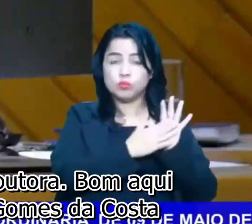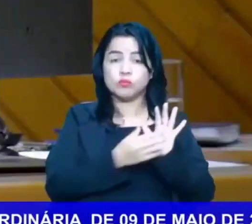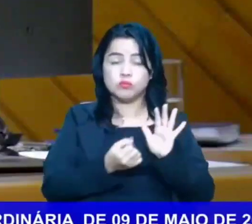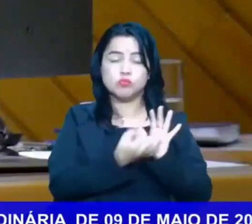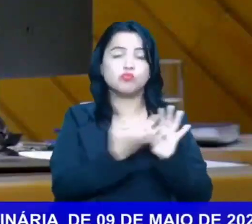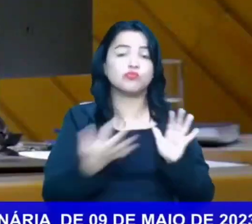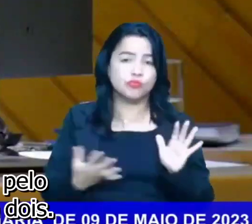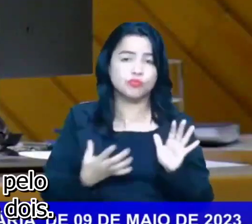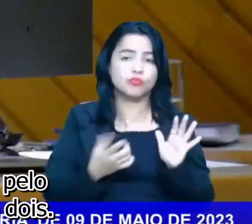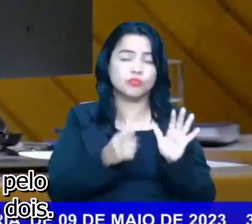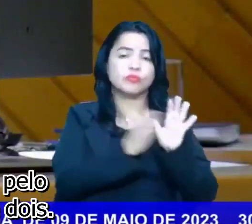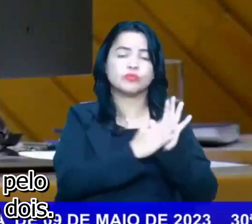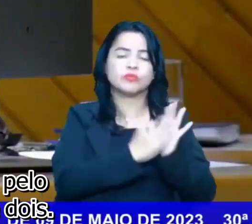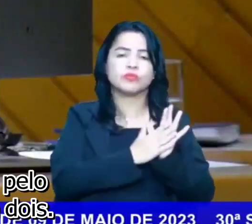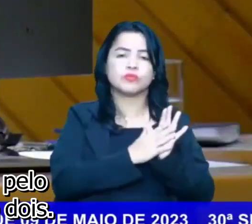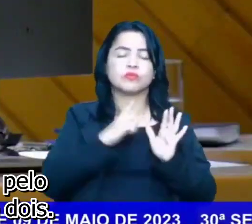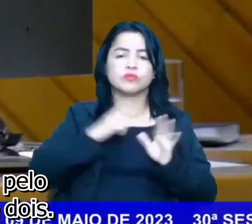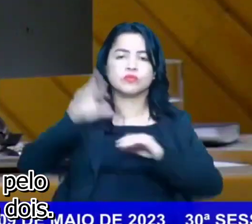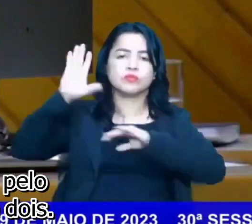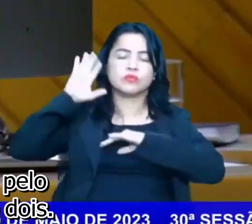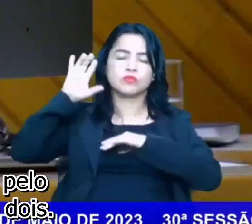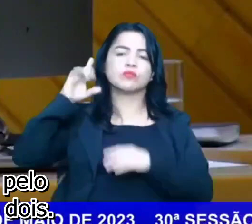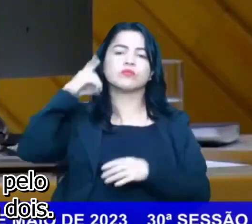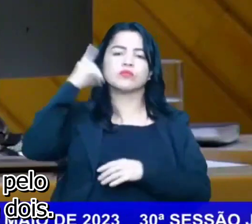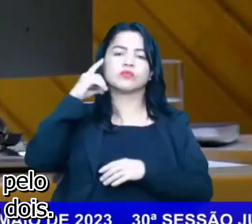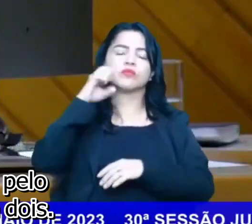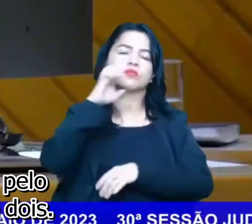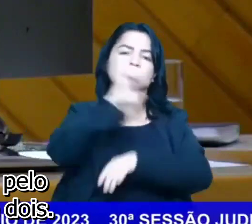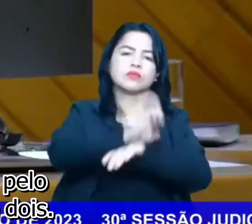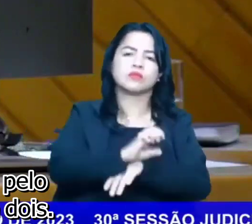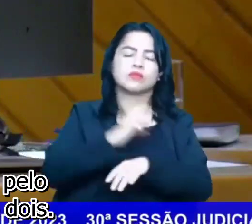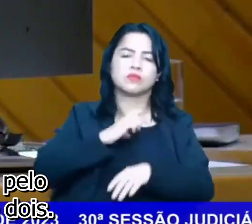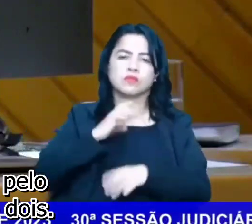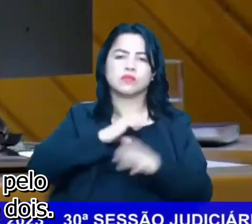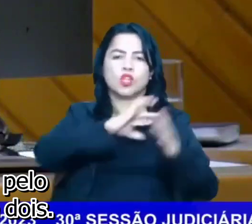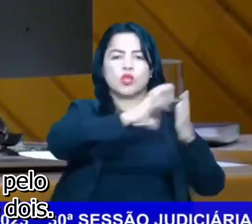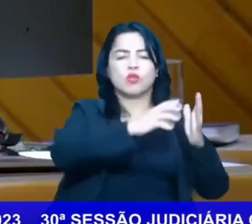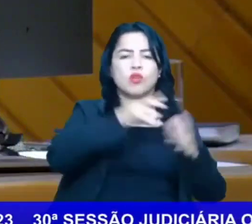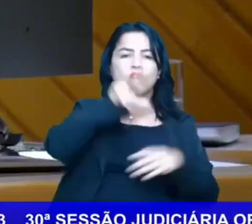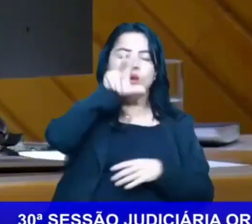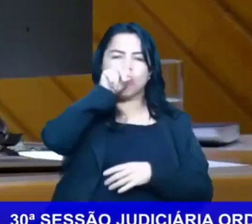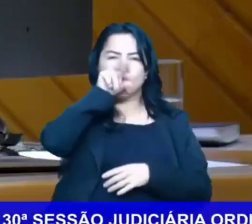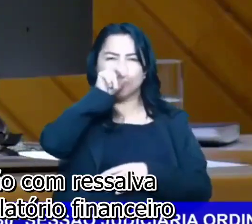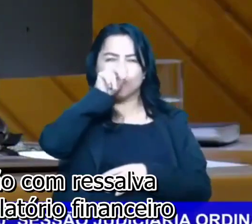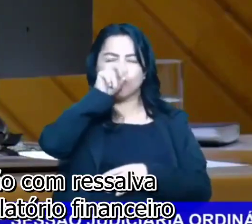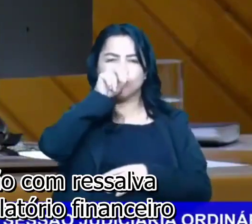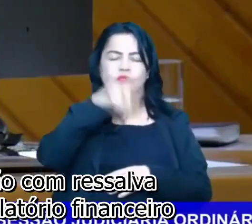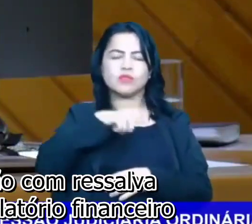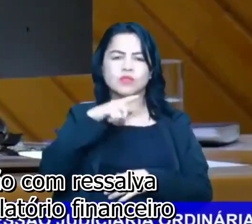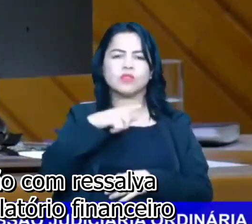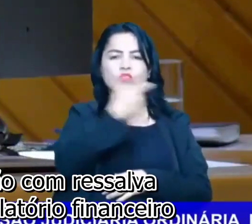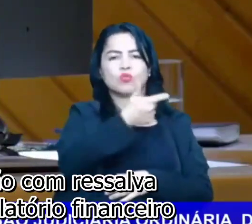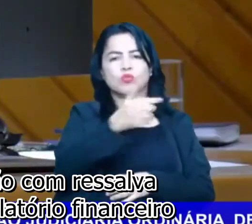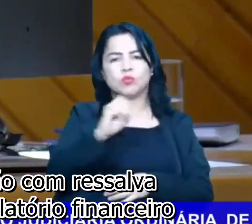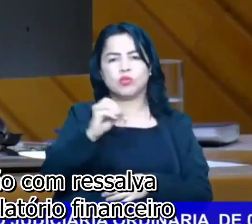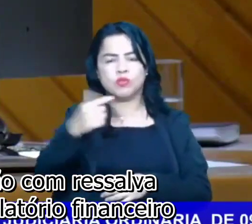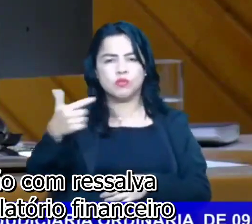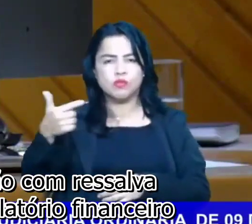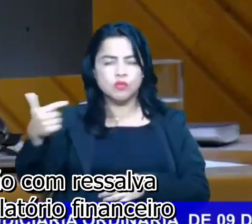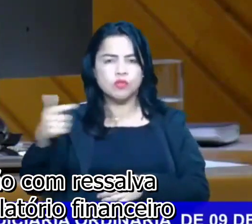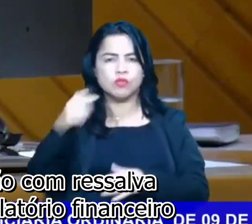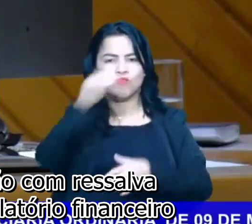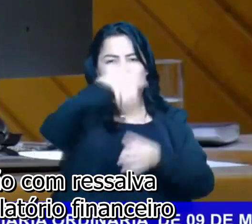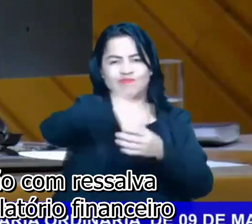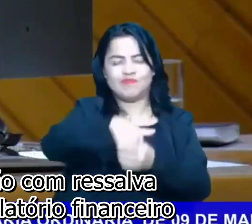da Costa, que concorreu ao cargo de deputada estadual pelo Republicano nas eleições de 2022. Após a devida instrução, na CEP